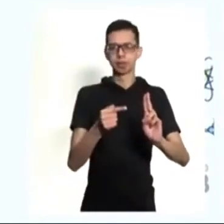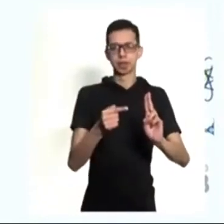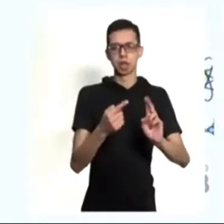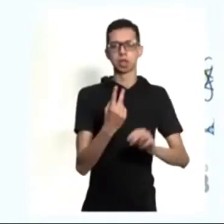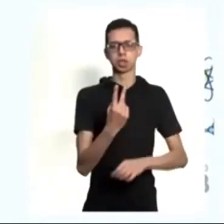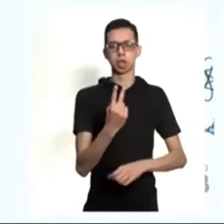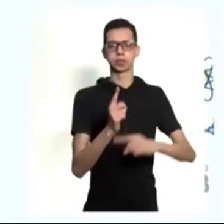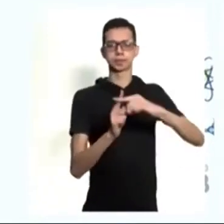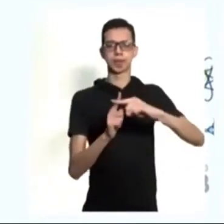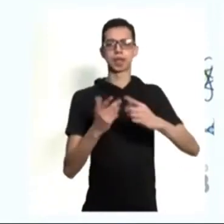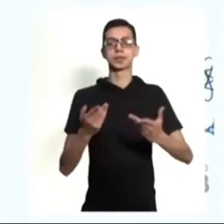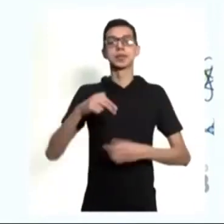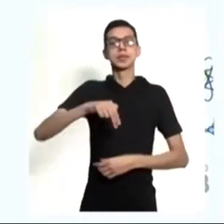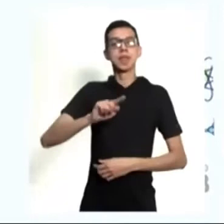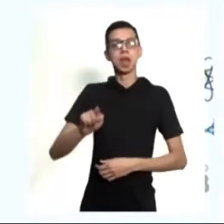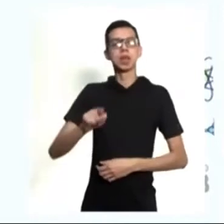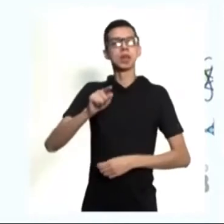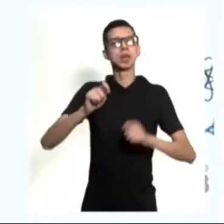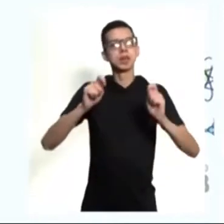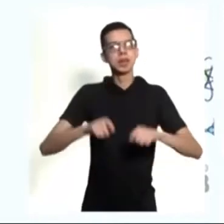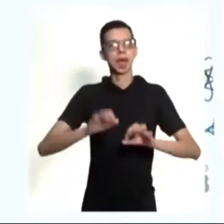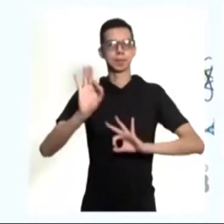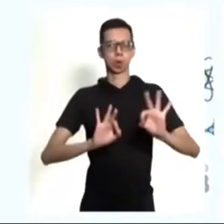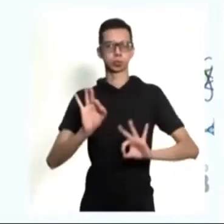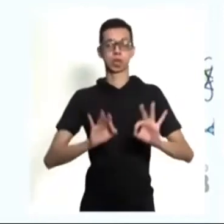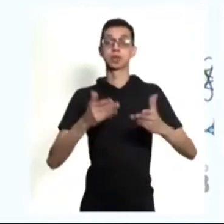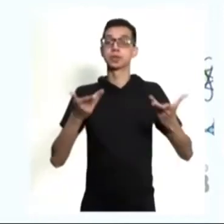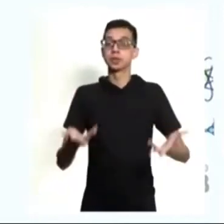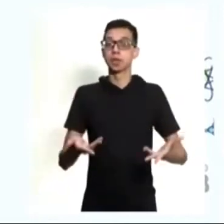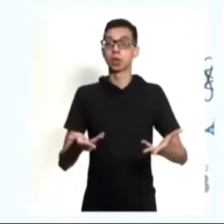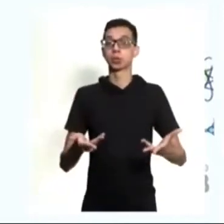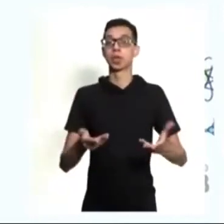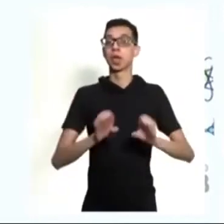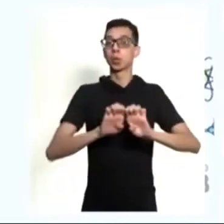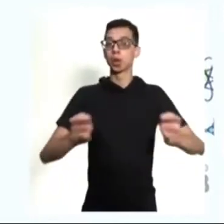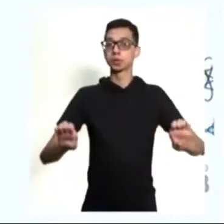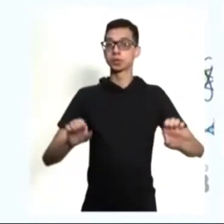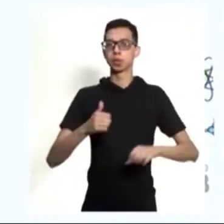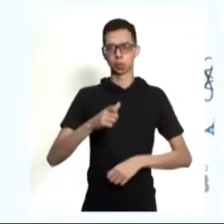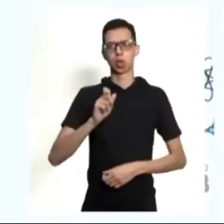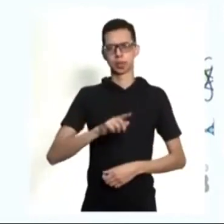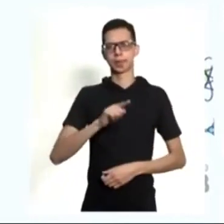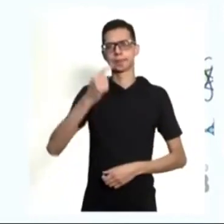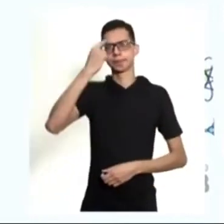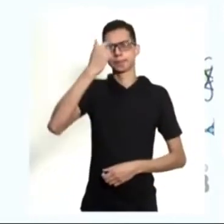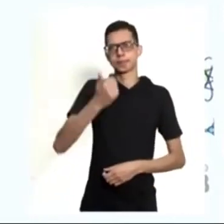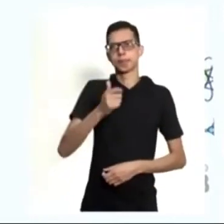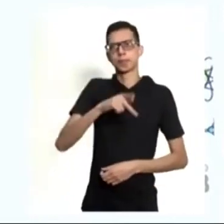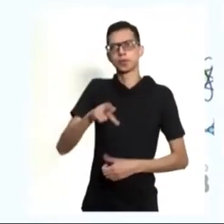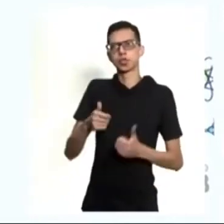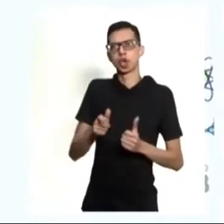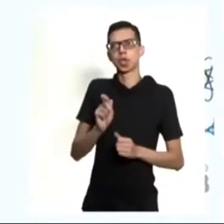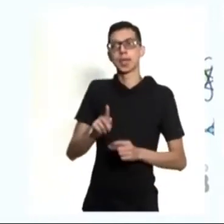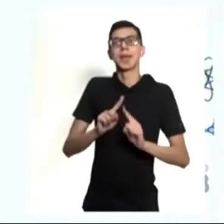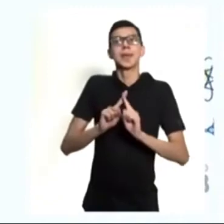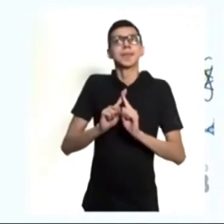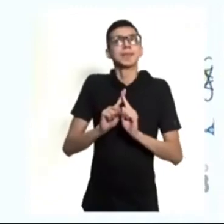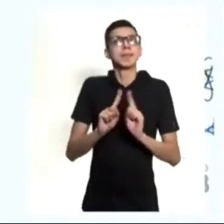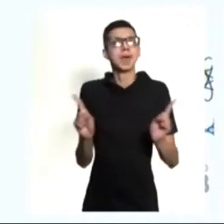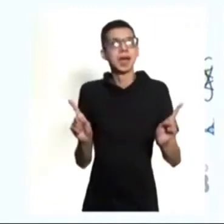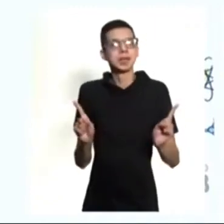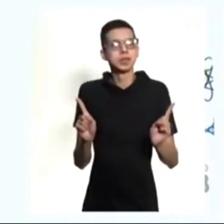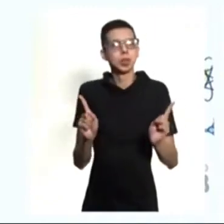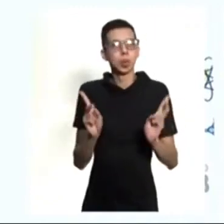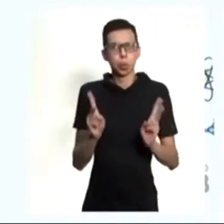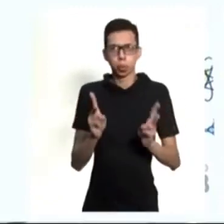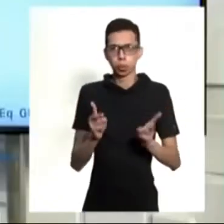gente consegue montar então essa equação global, né? Você fala, não, tudo bem, professor, beleza. Isso aí, agora, isso continua sem parar?